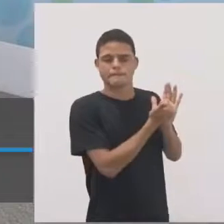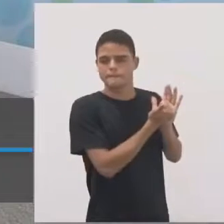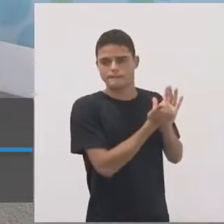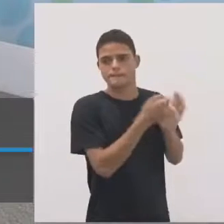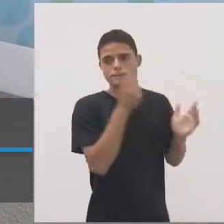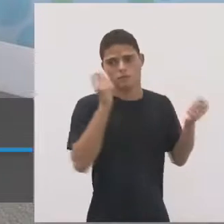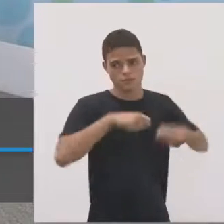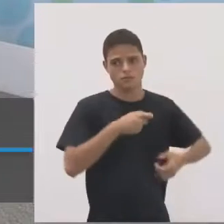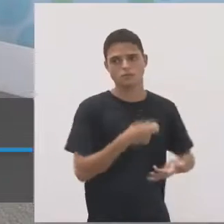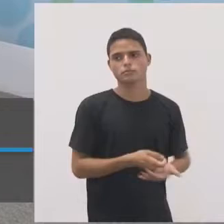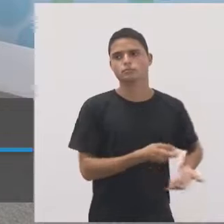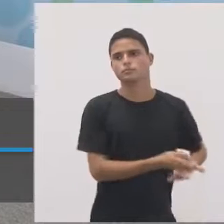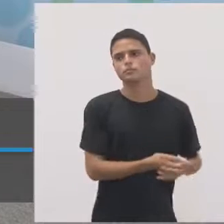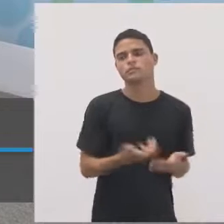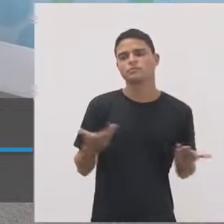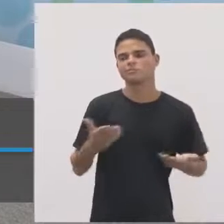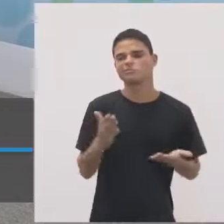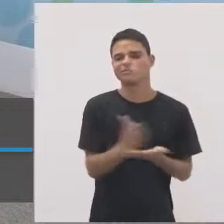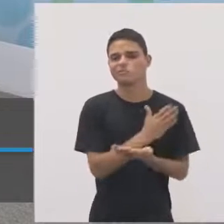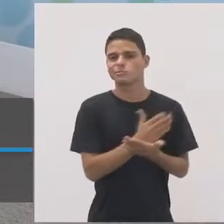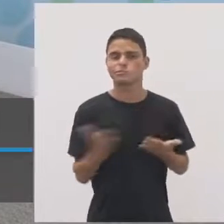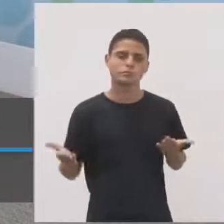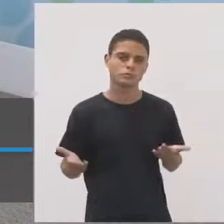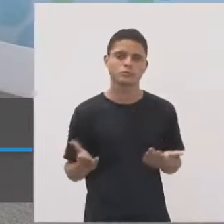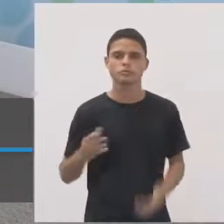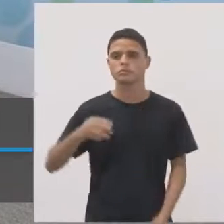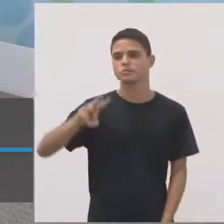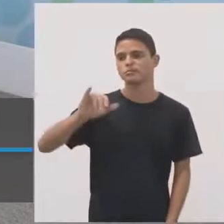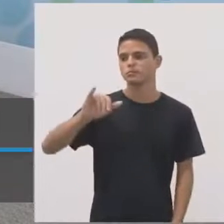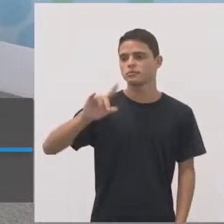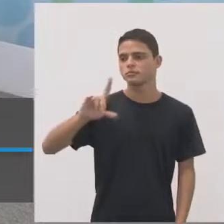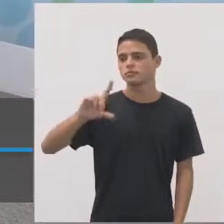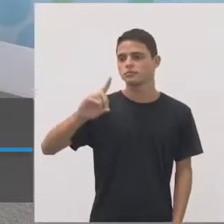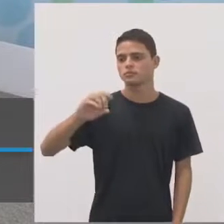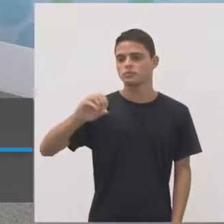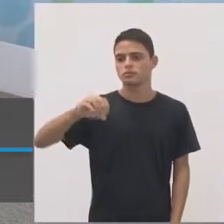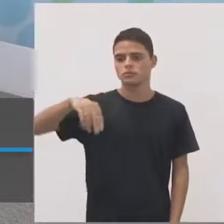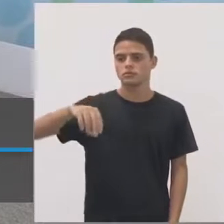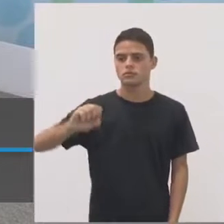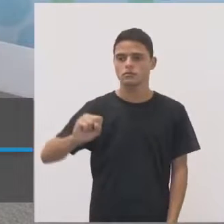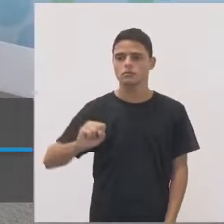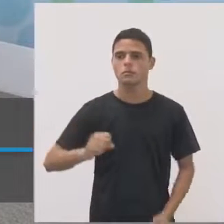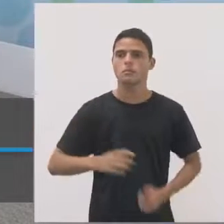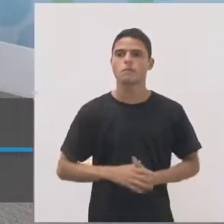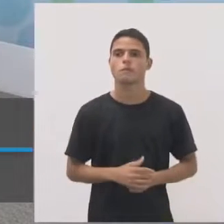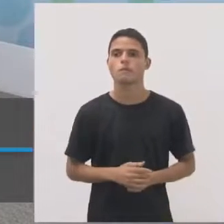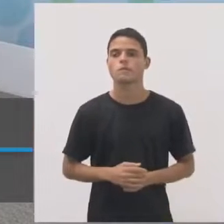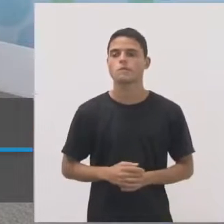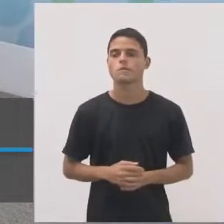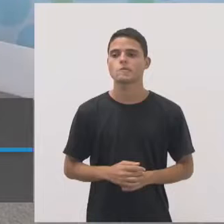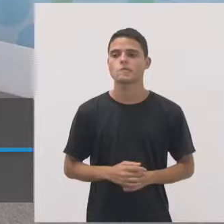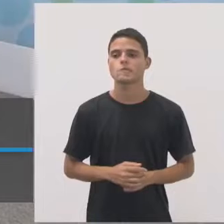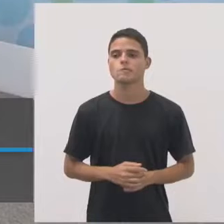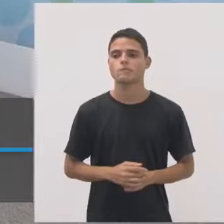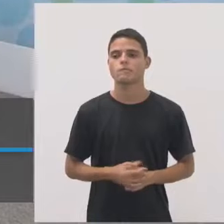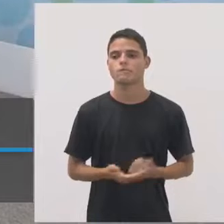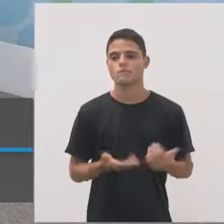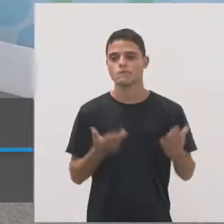Então, a gente vai mostrar hoje especificamente do Windows, porque a secretaria está trabalhando com Windows, né? Da Microsoft, mas vamos